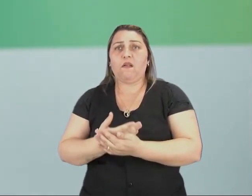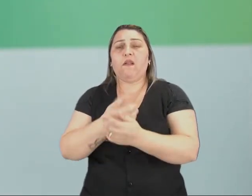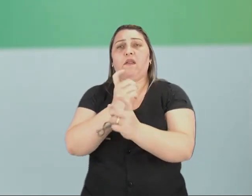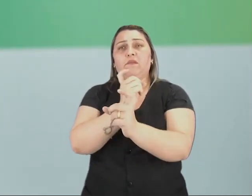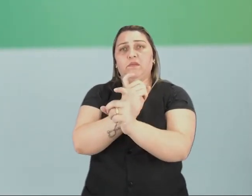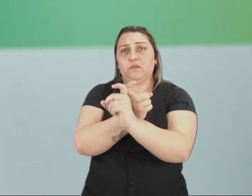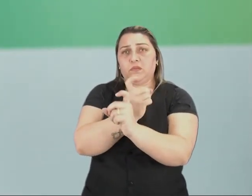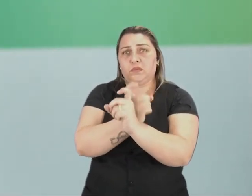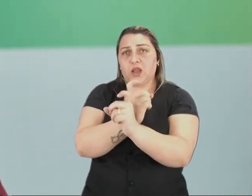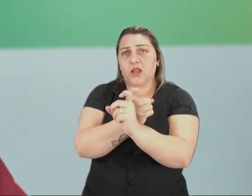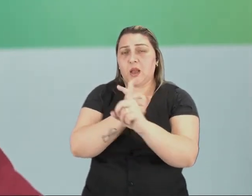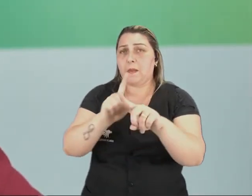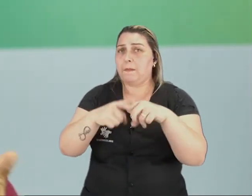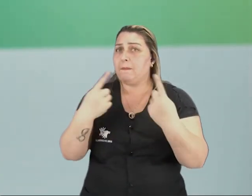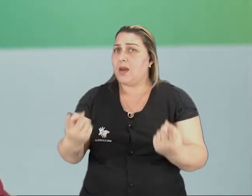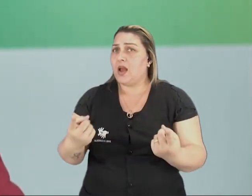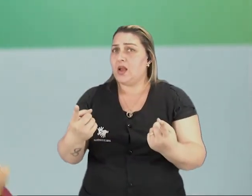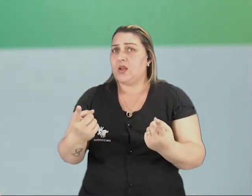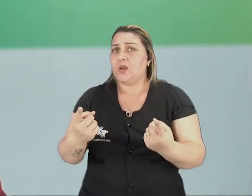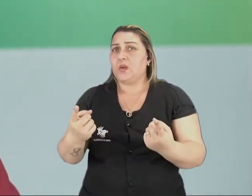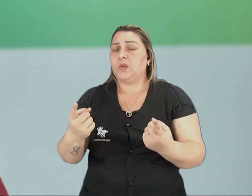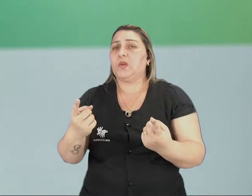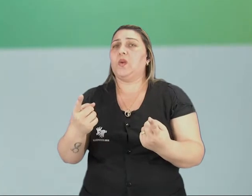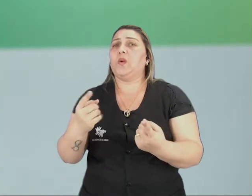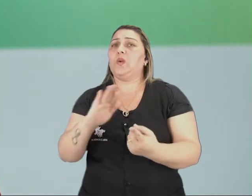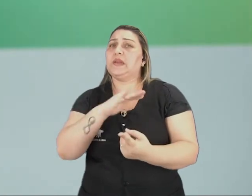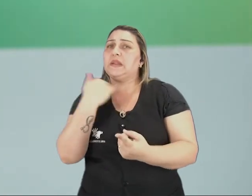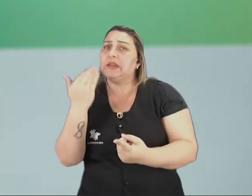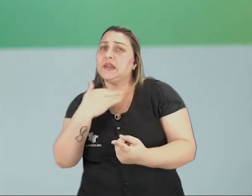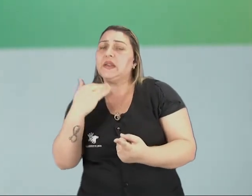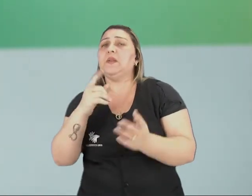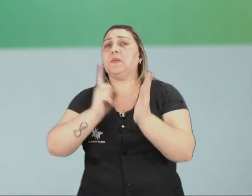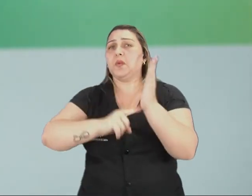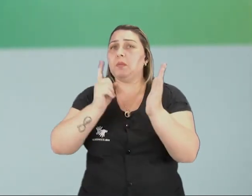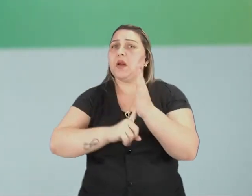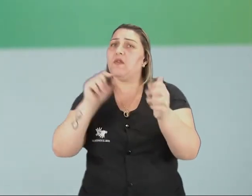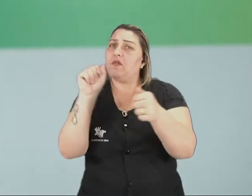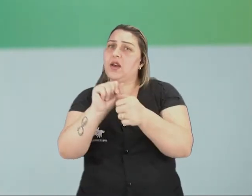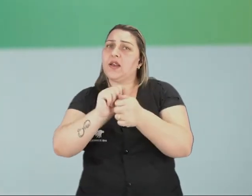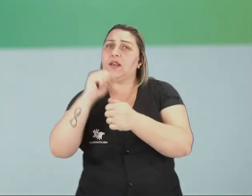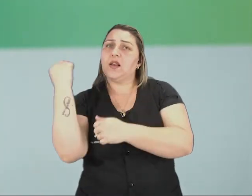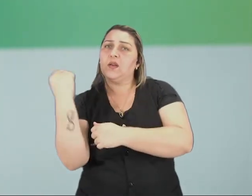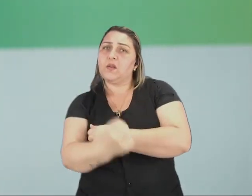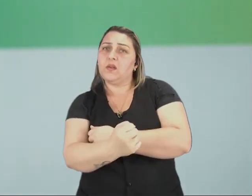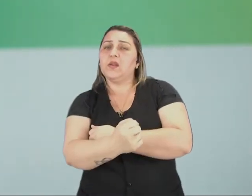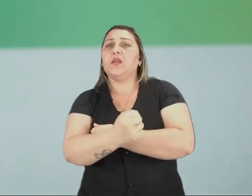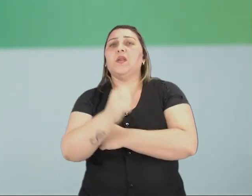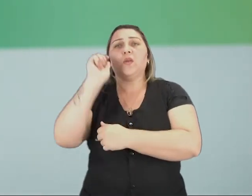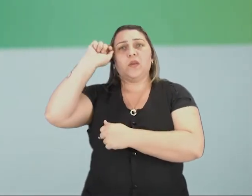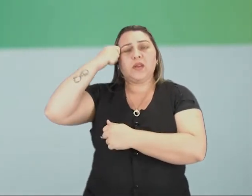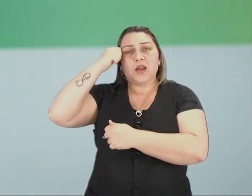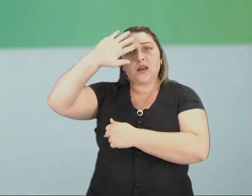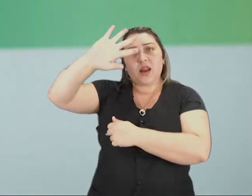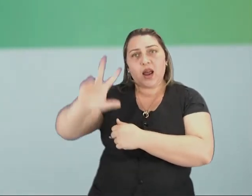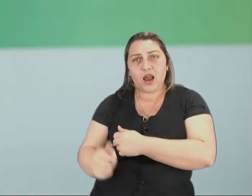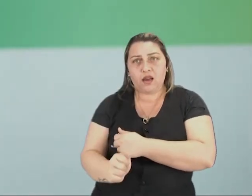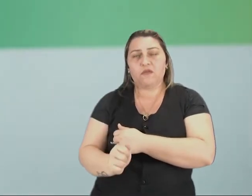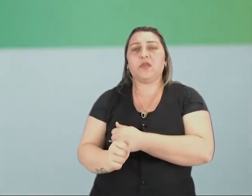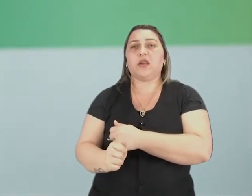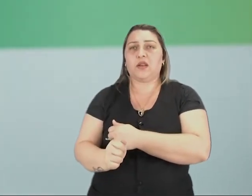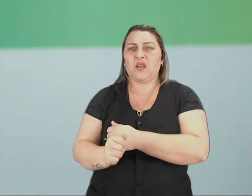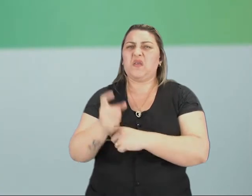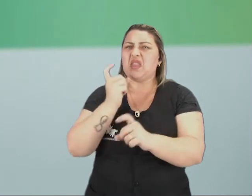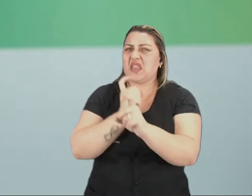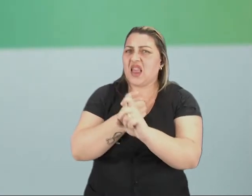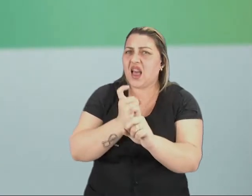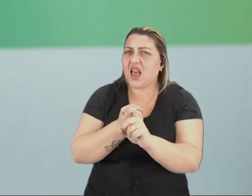ficaram estarrecidos com os genocídios praticados pelos brancos contra os negros na África, por exemplo. Isso é um absurdo. Eles ficaram estarrecidos com o